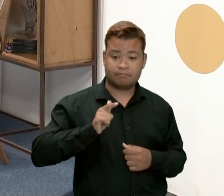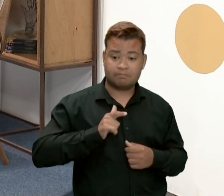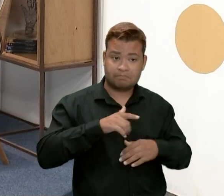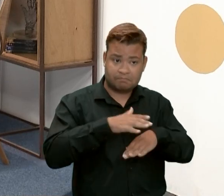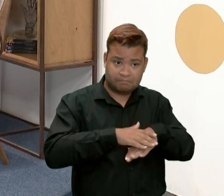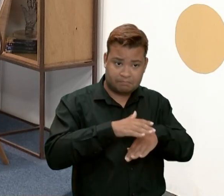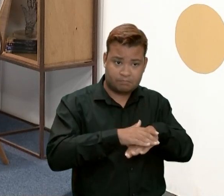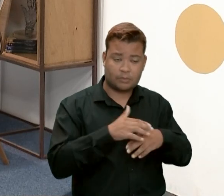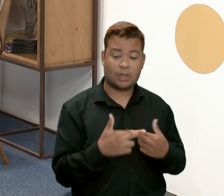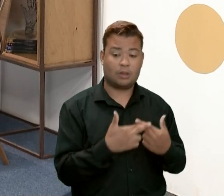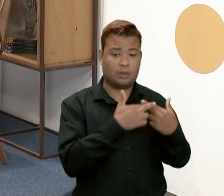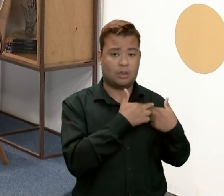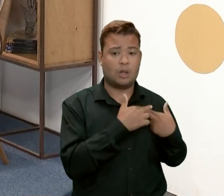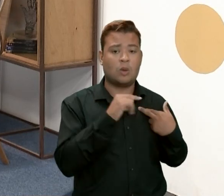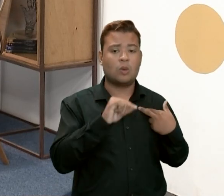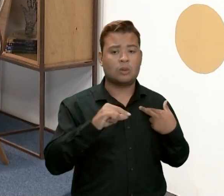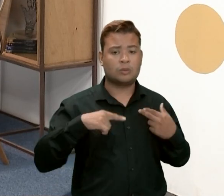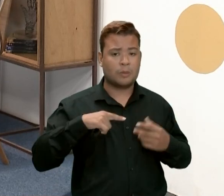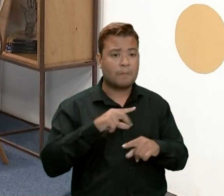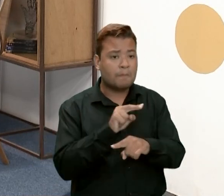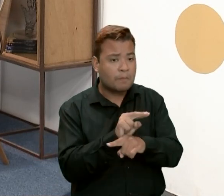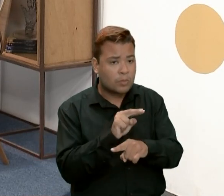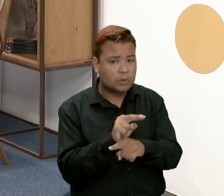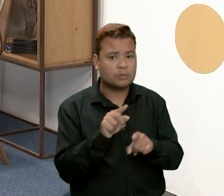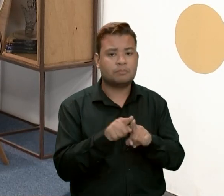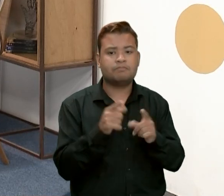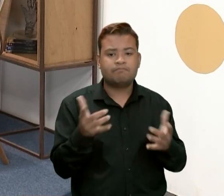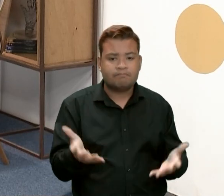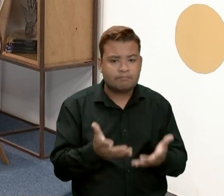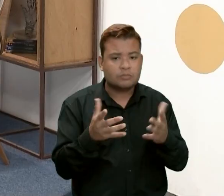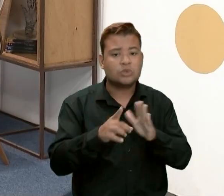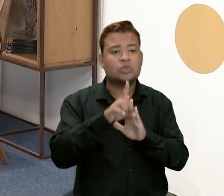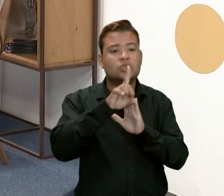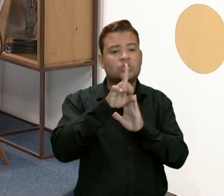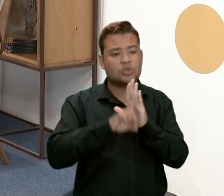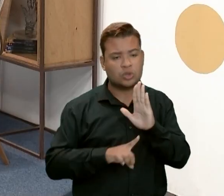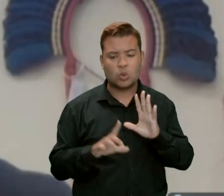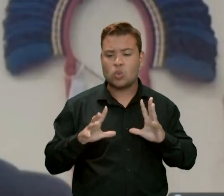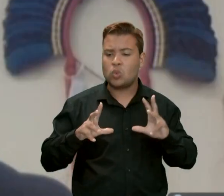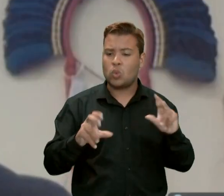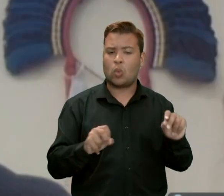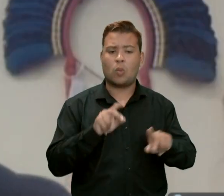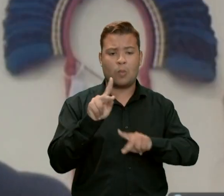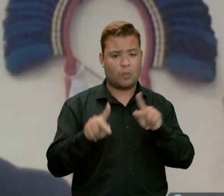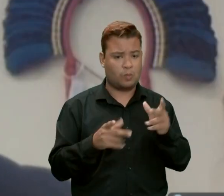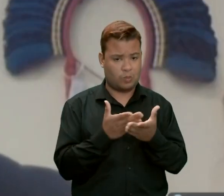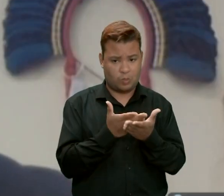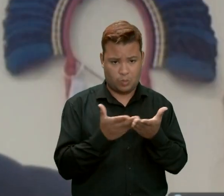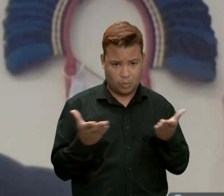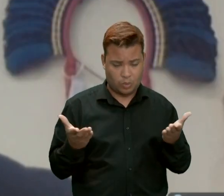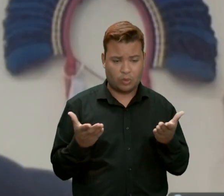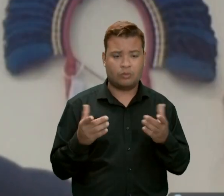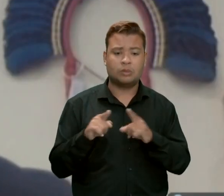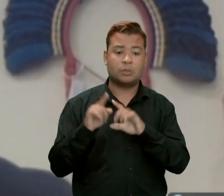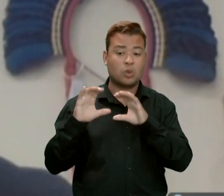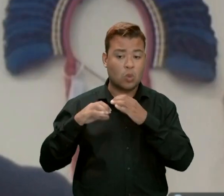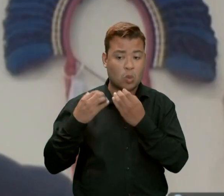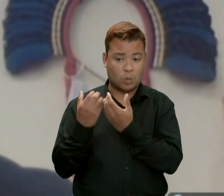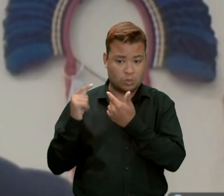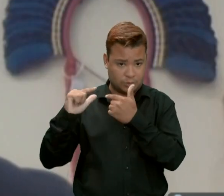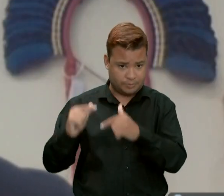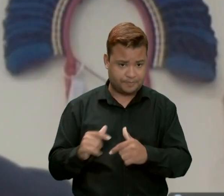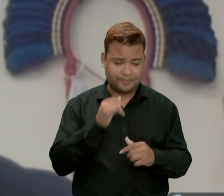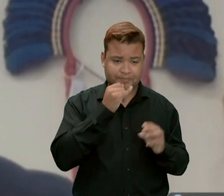a proteção e a promoção dos direitos difusos de todos os povos e comunidades tradicionais. Além dos indígenas, a gente